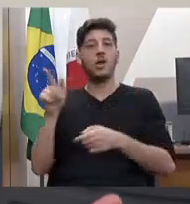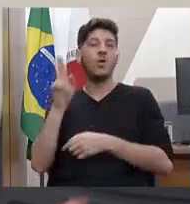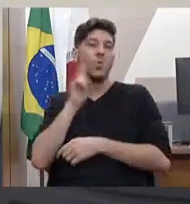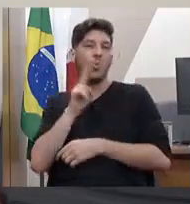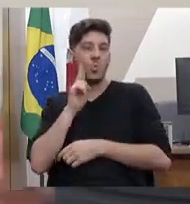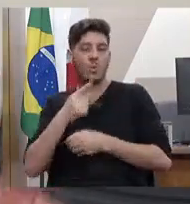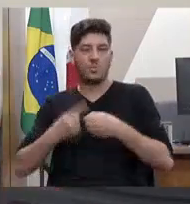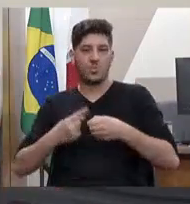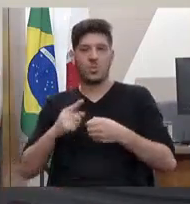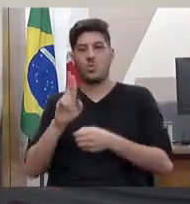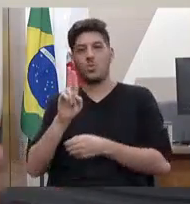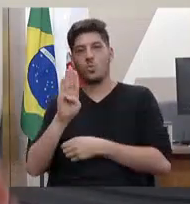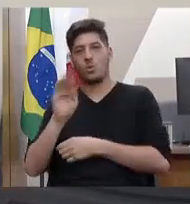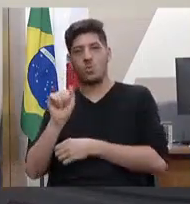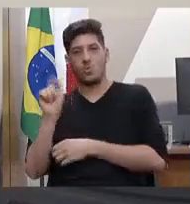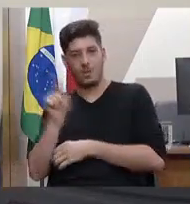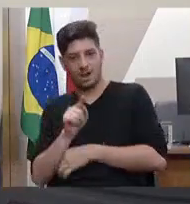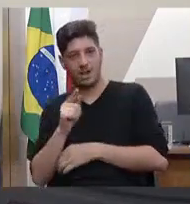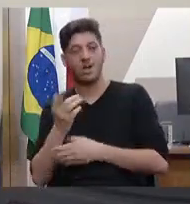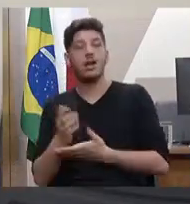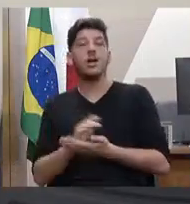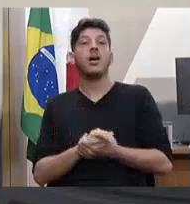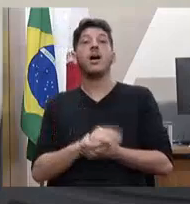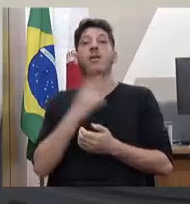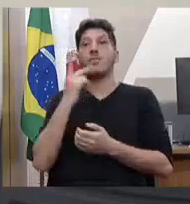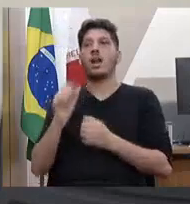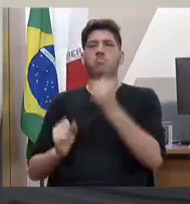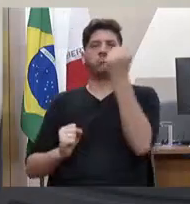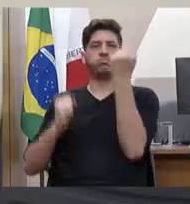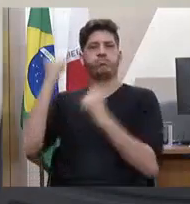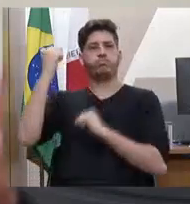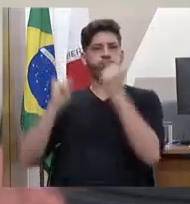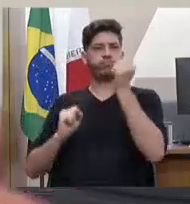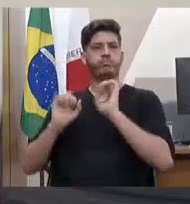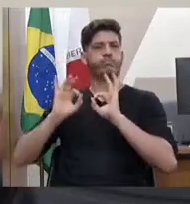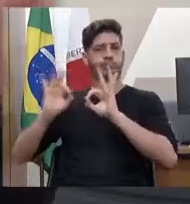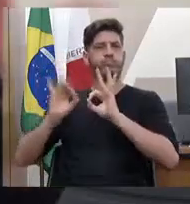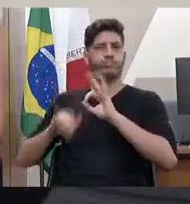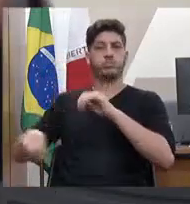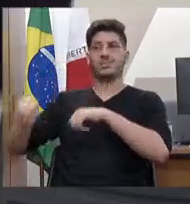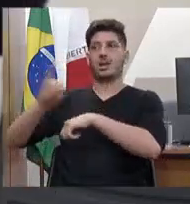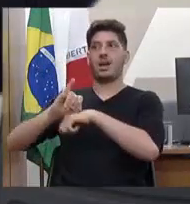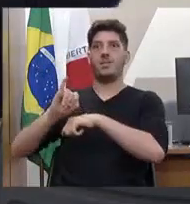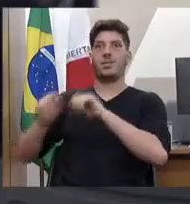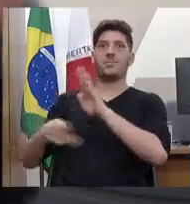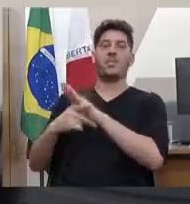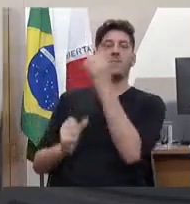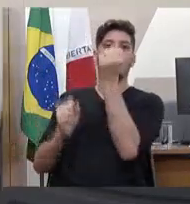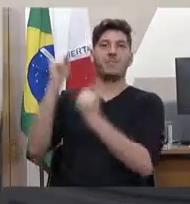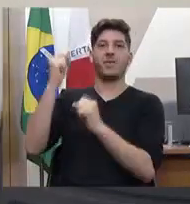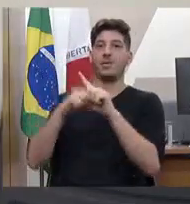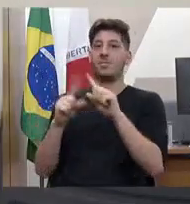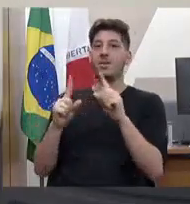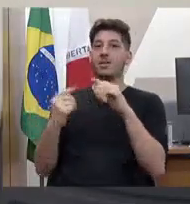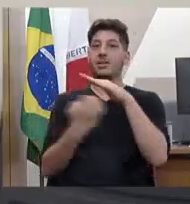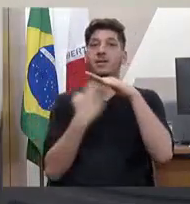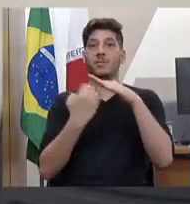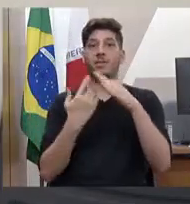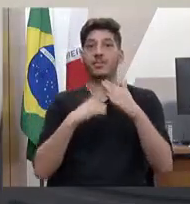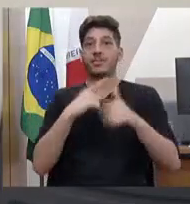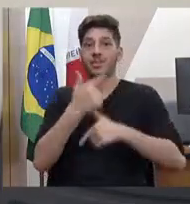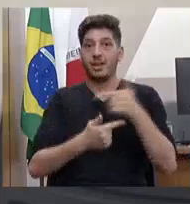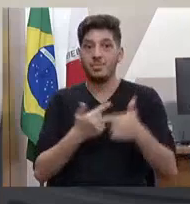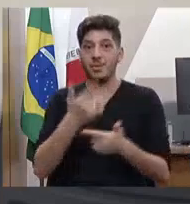e os deputados que o título de Polo brasileiro mas é um polo moveleiro das empresas mesmo porque os